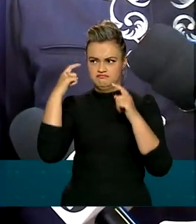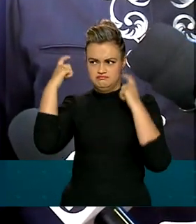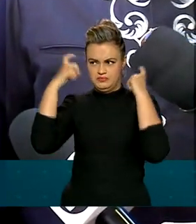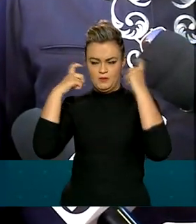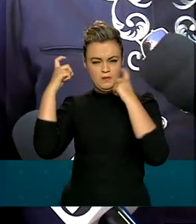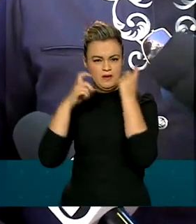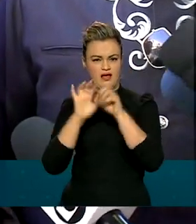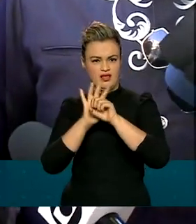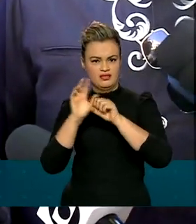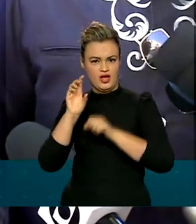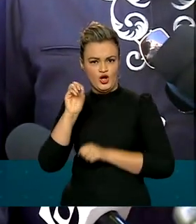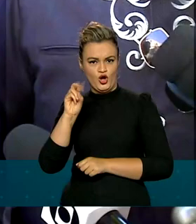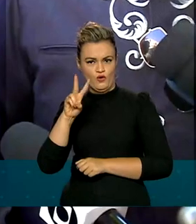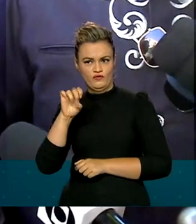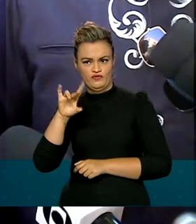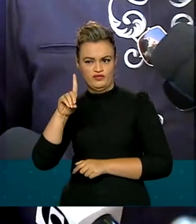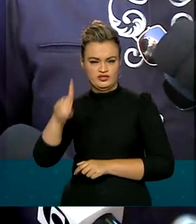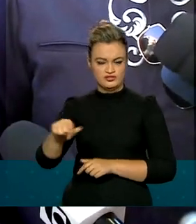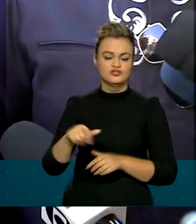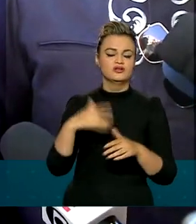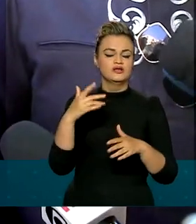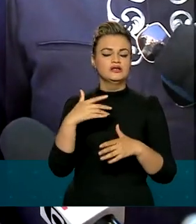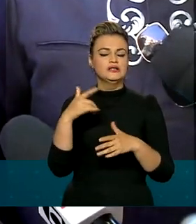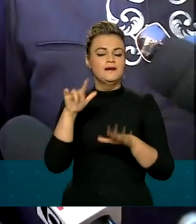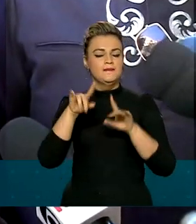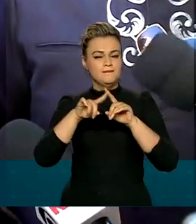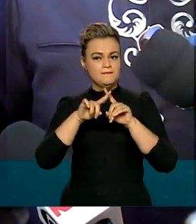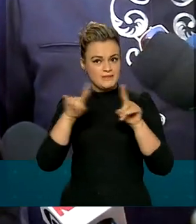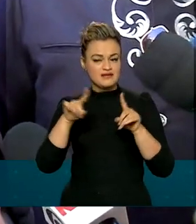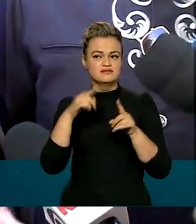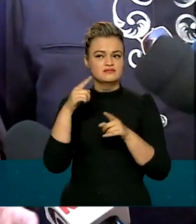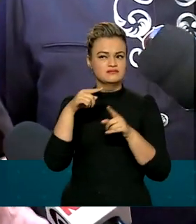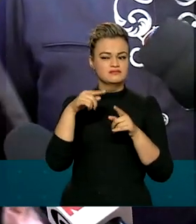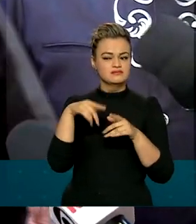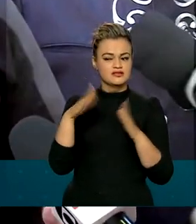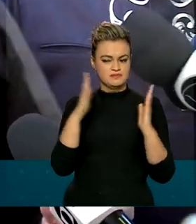obviamente, mas estudei. Agora,